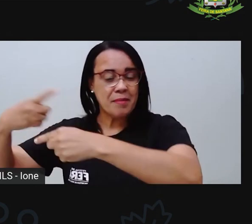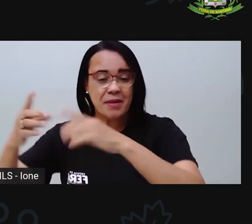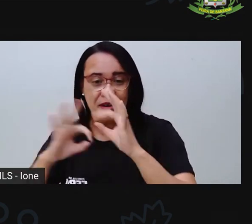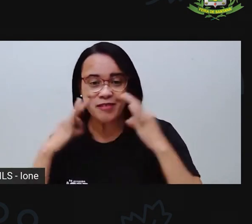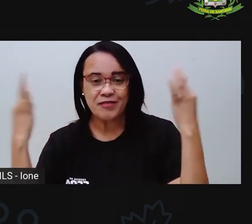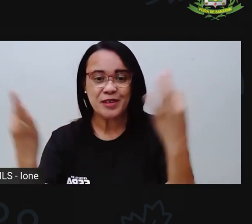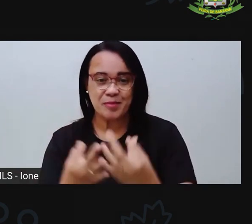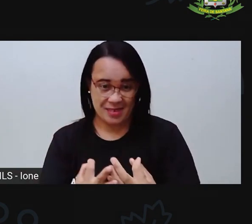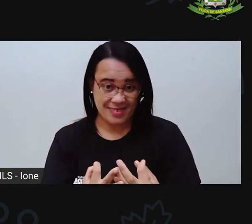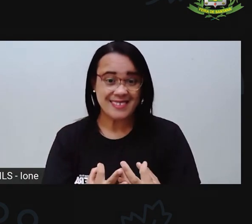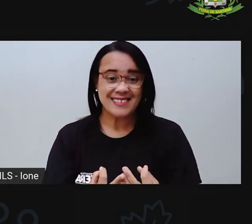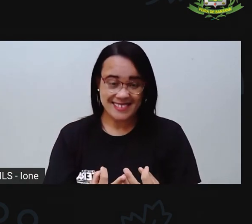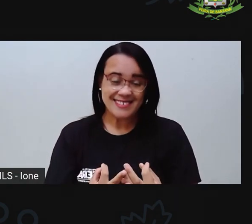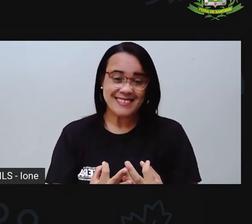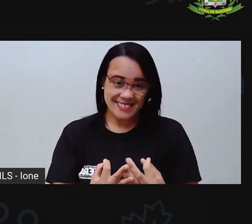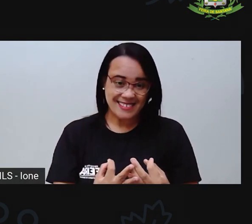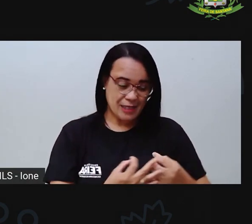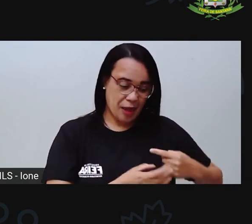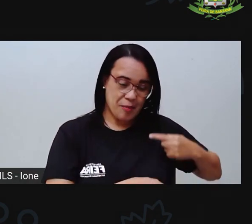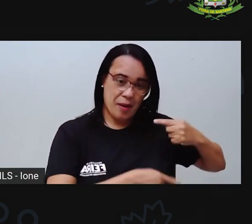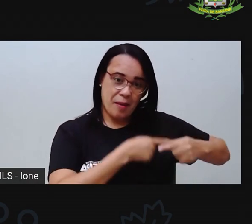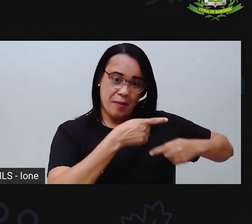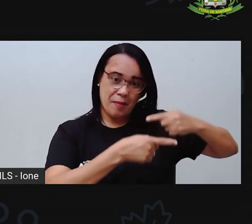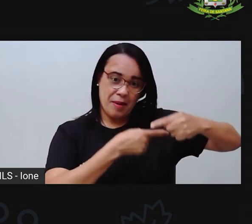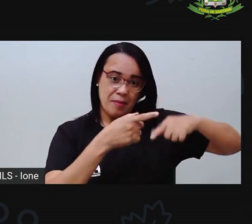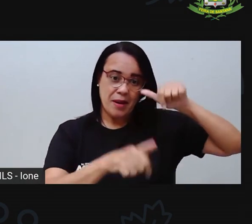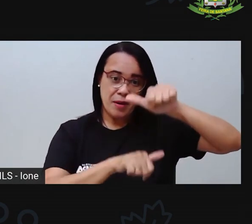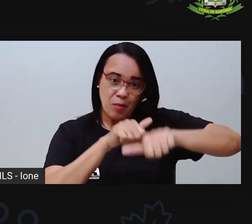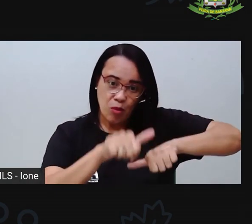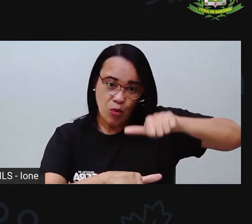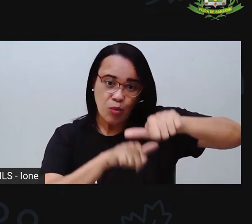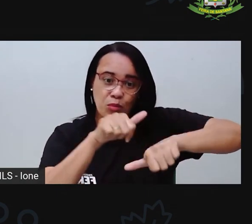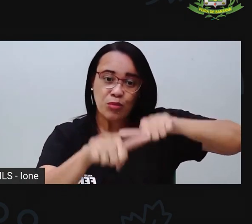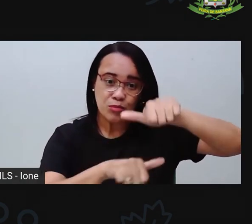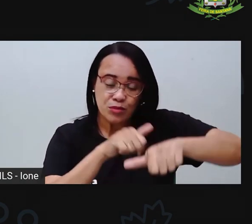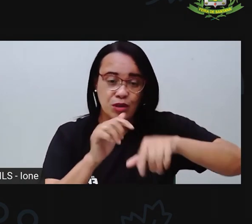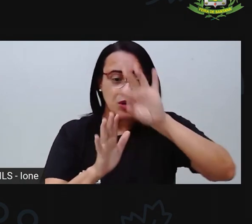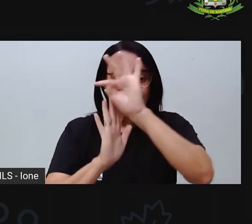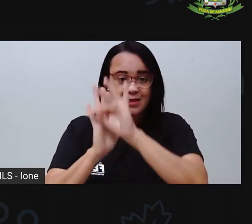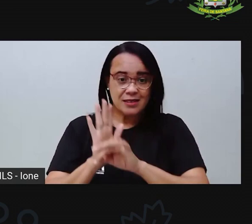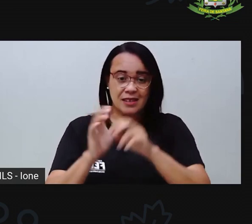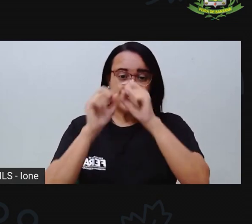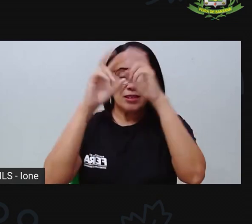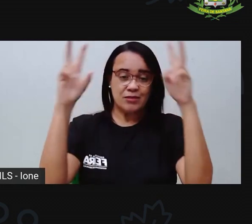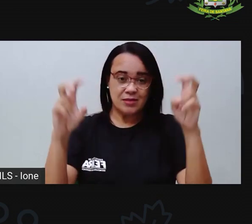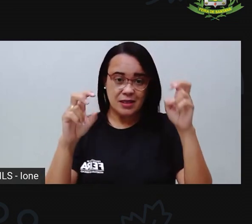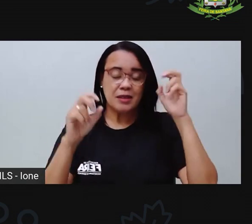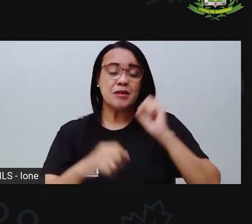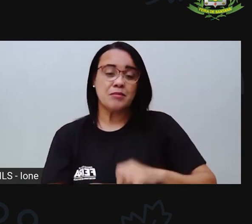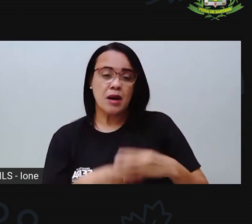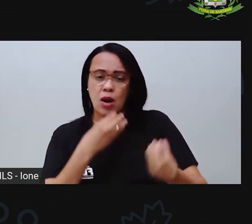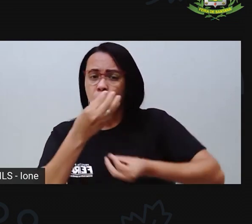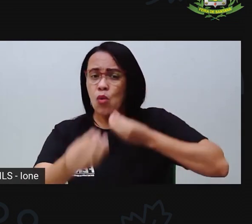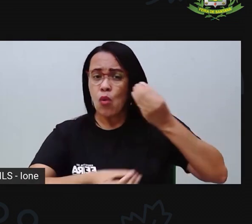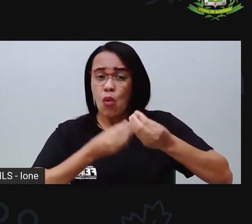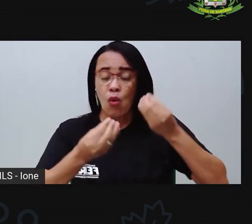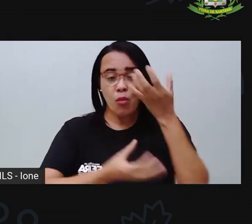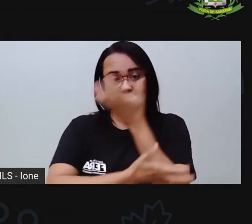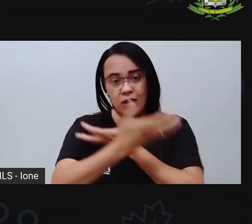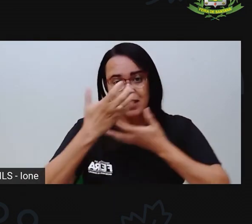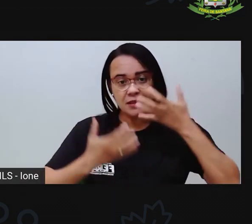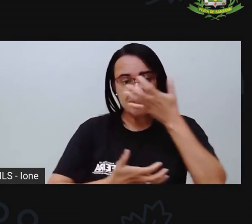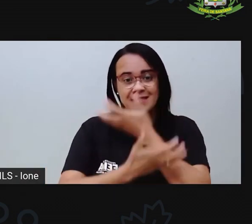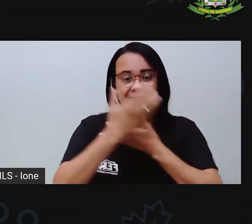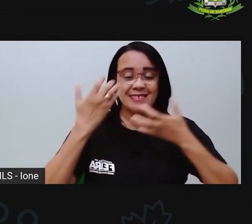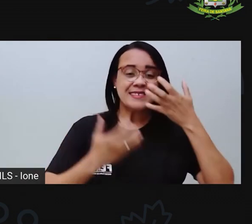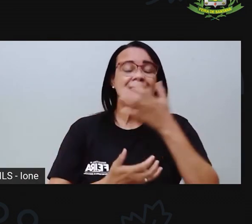né, as gerações mudam, né, o texto daquela parlenda, muda a forma de cantar aquela parlenda,